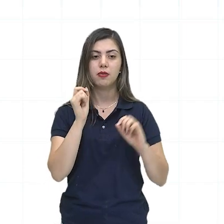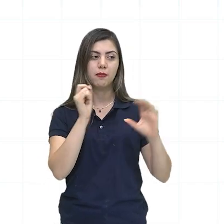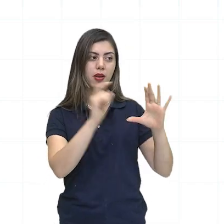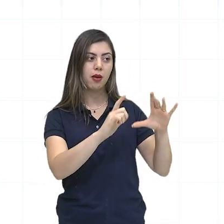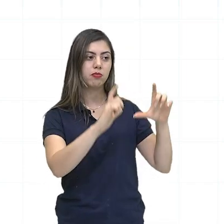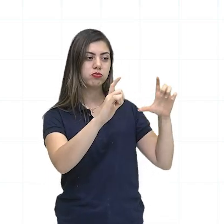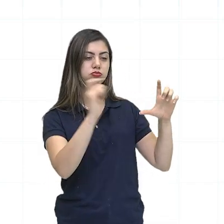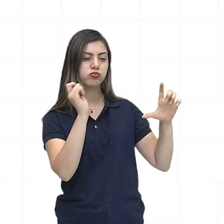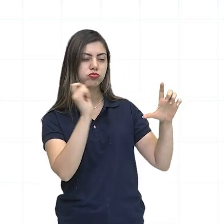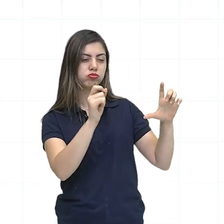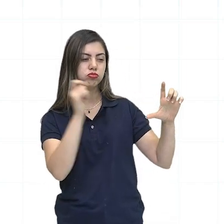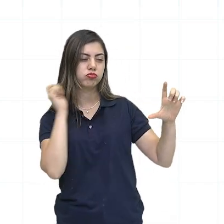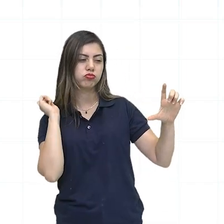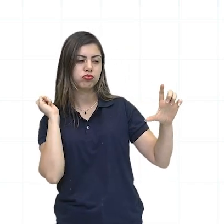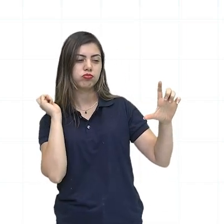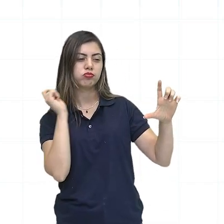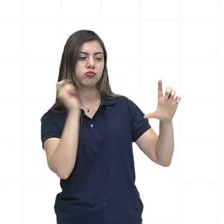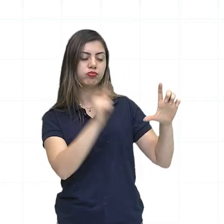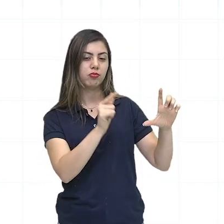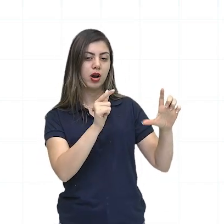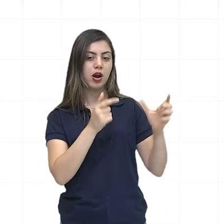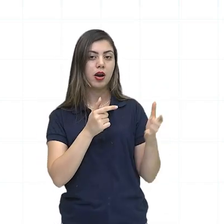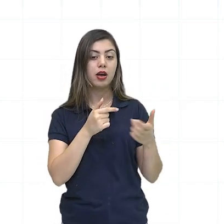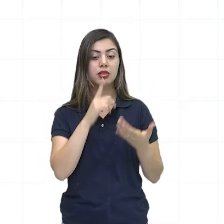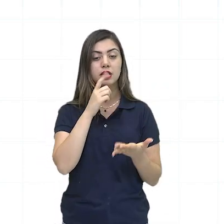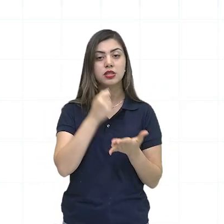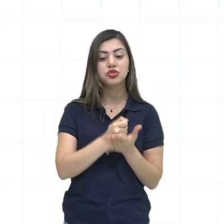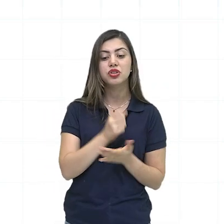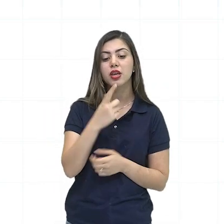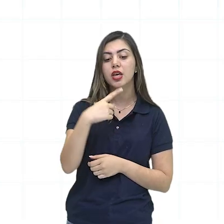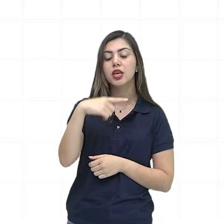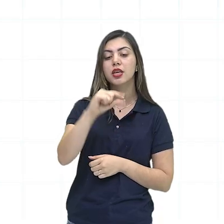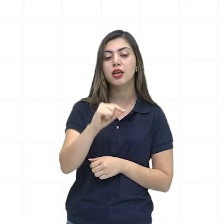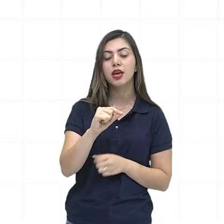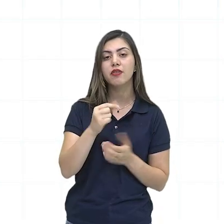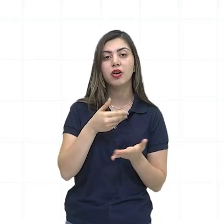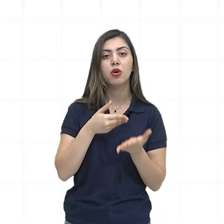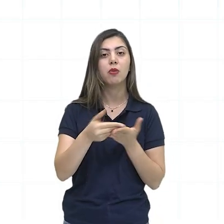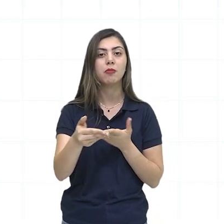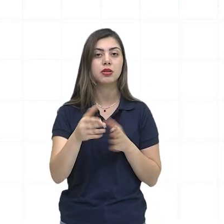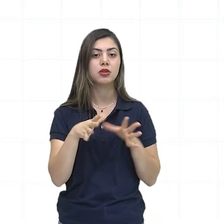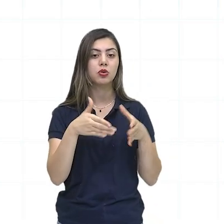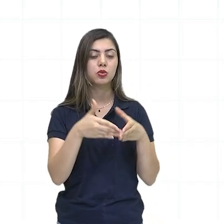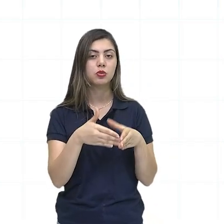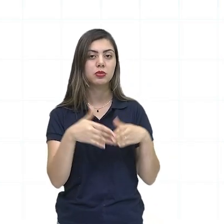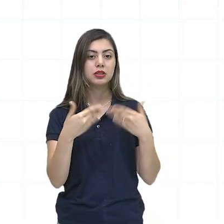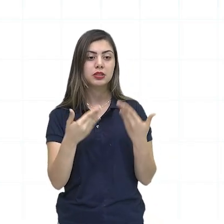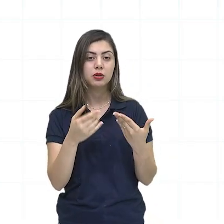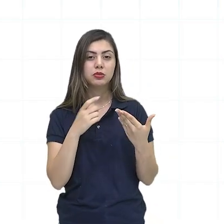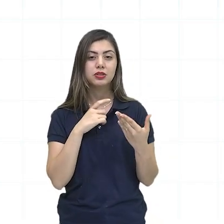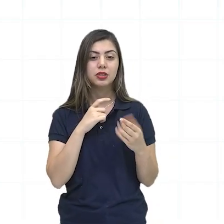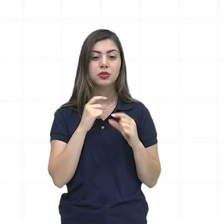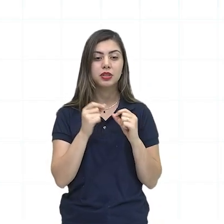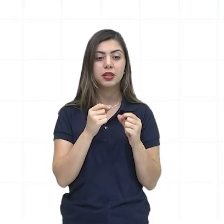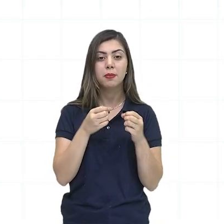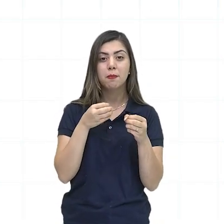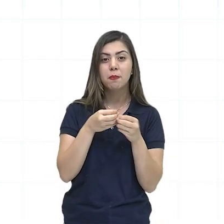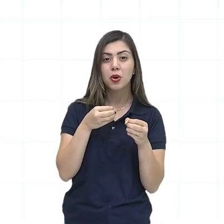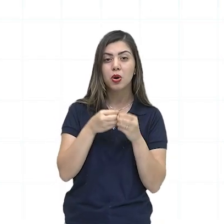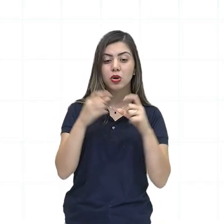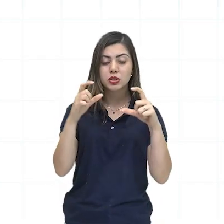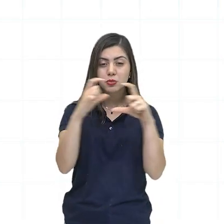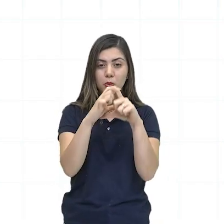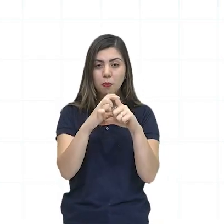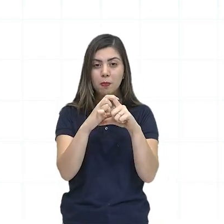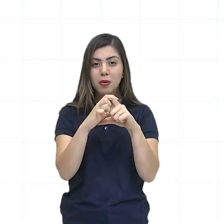contra o tabuleiro para determinar quem começa o jogo. Aquele que mais se aproximar da mosca, ou seja, do